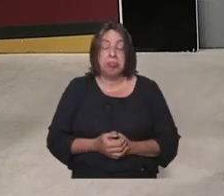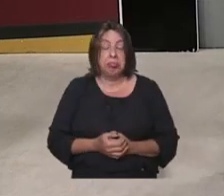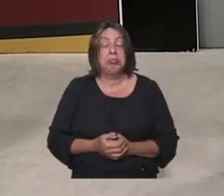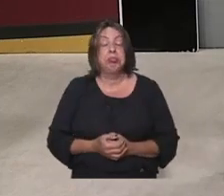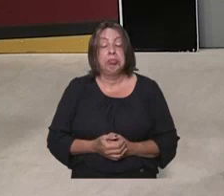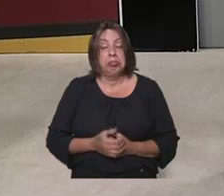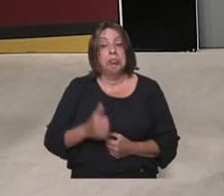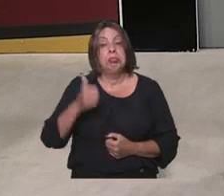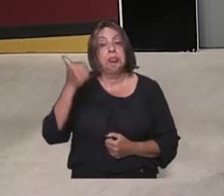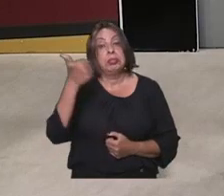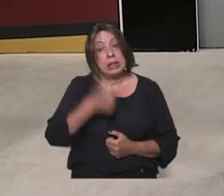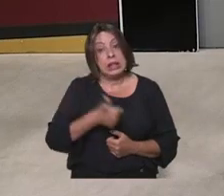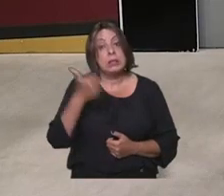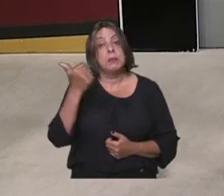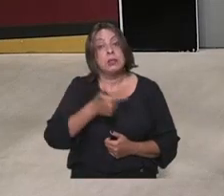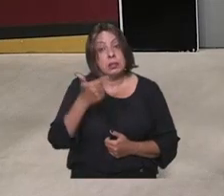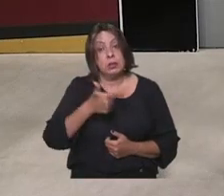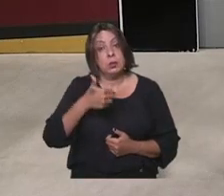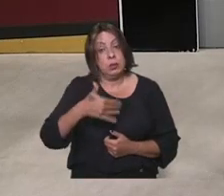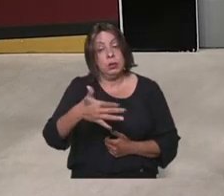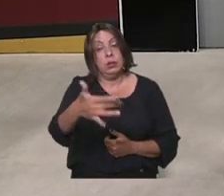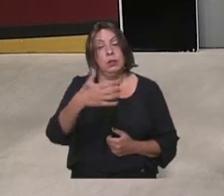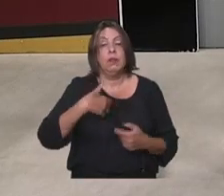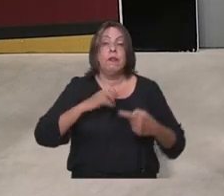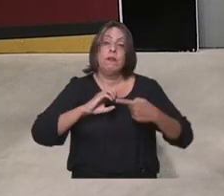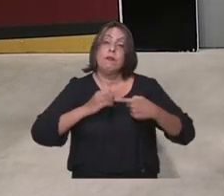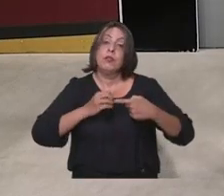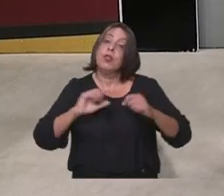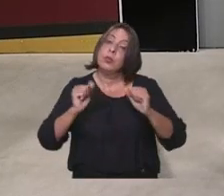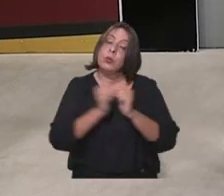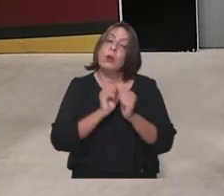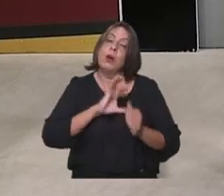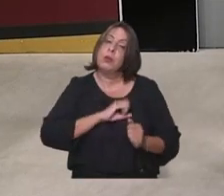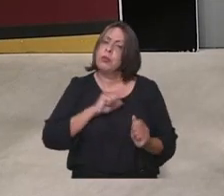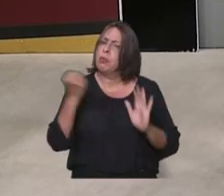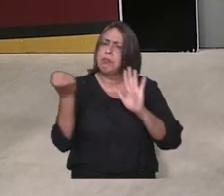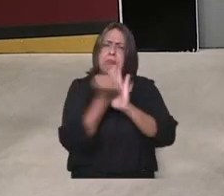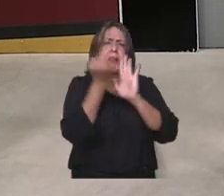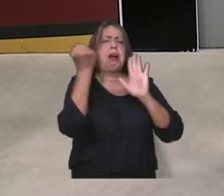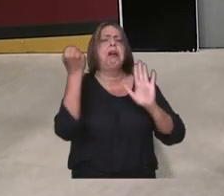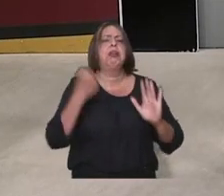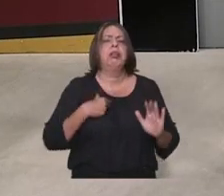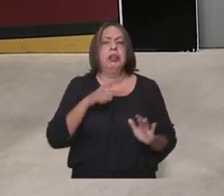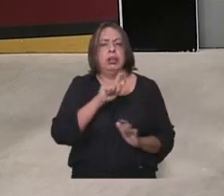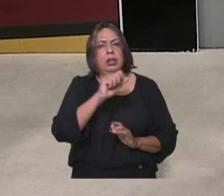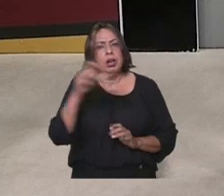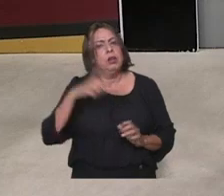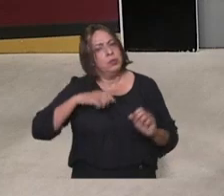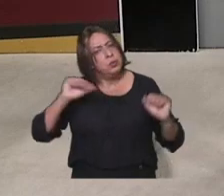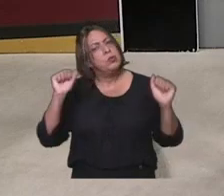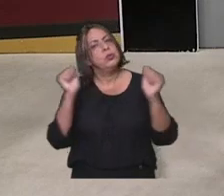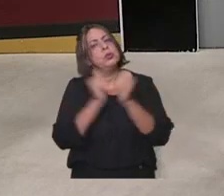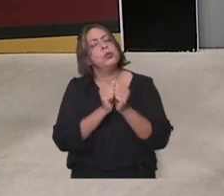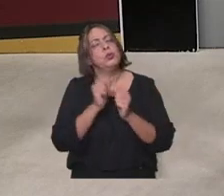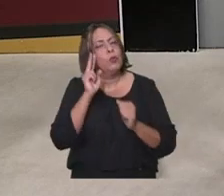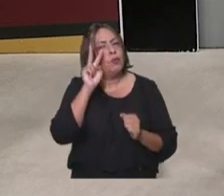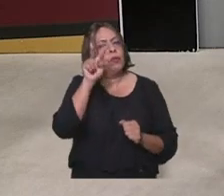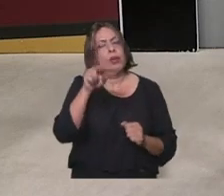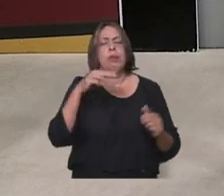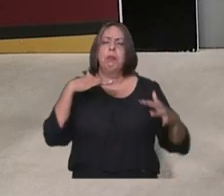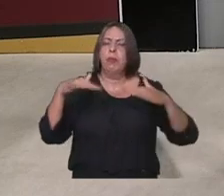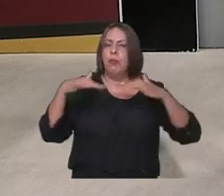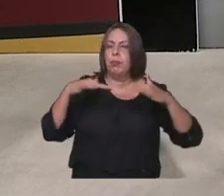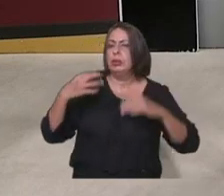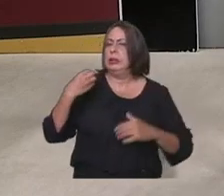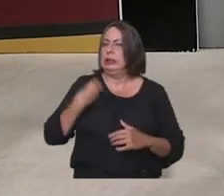décima segunda edição. Isso aí. Essa Feijoada com Amor já virou um marco do GAC, né? E claro que a gente foi lá conferir esse movimento, toda essa